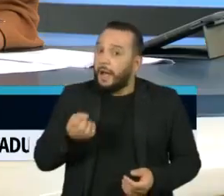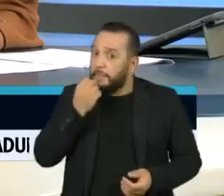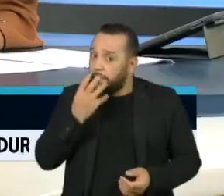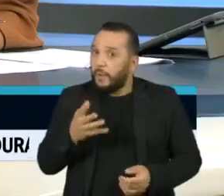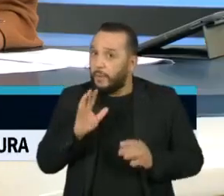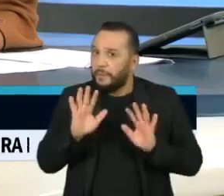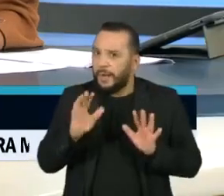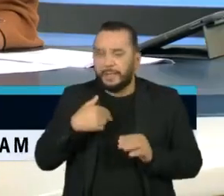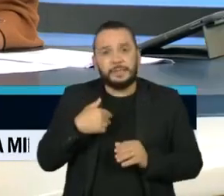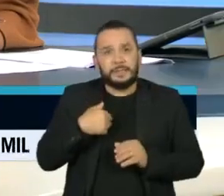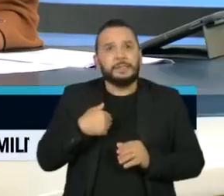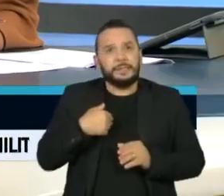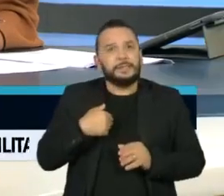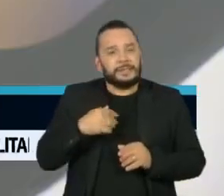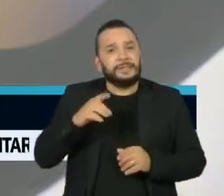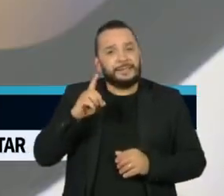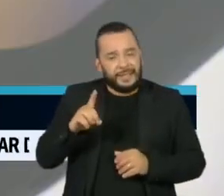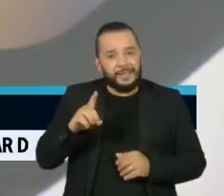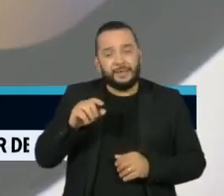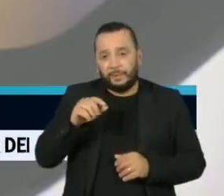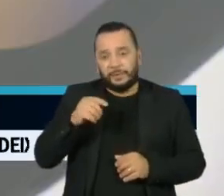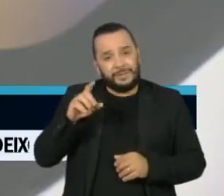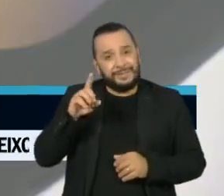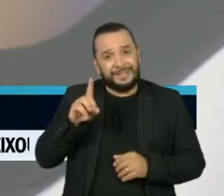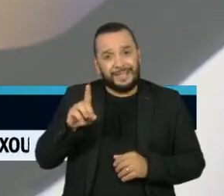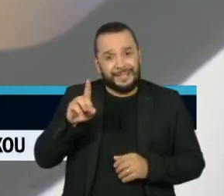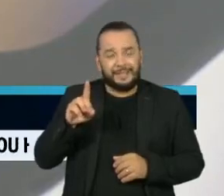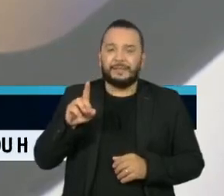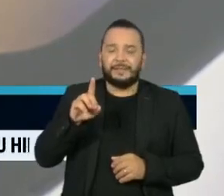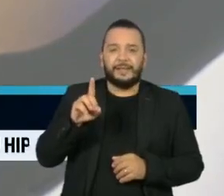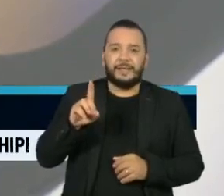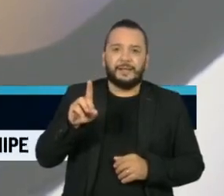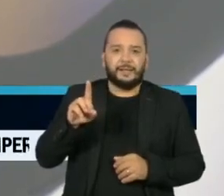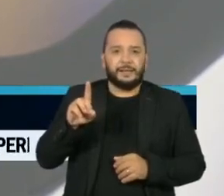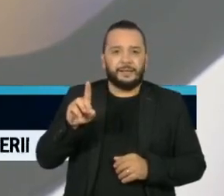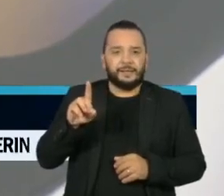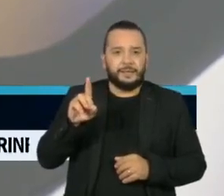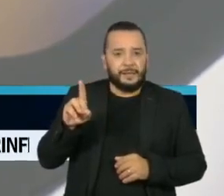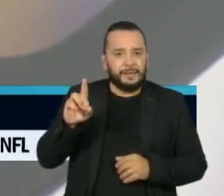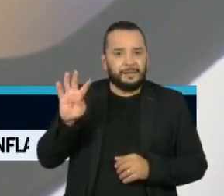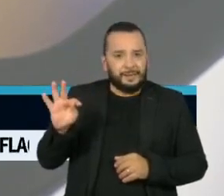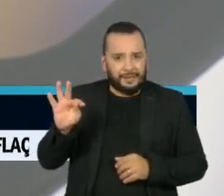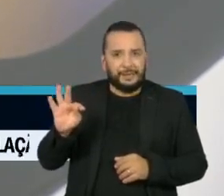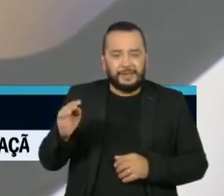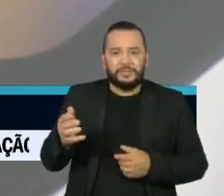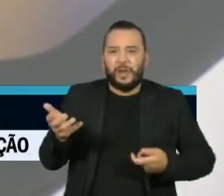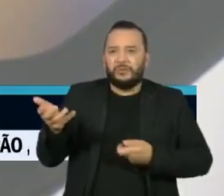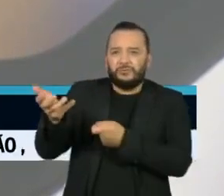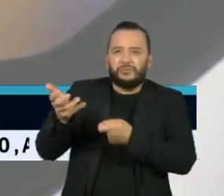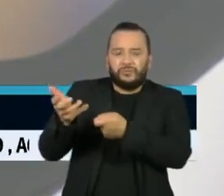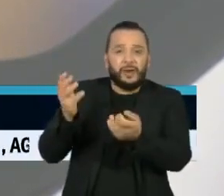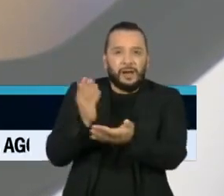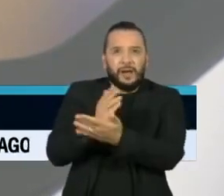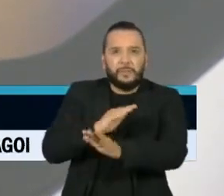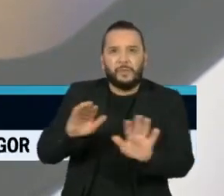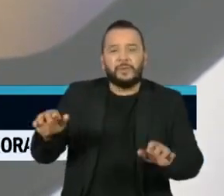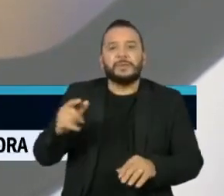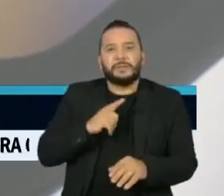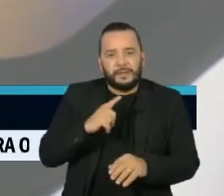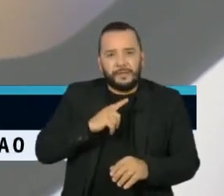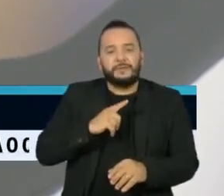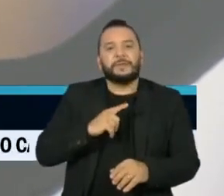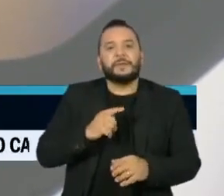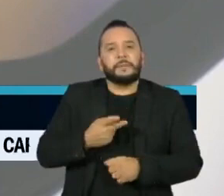a última lembrança, o DDT, que foi banido, aquele pesticida, ele ganhou o Prêmio Nobel de Medicina de